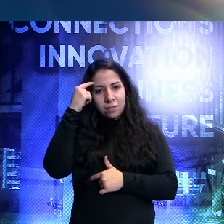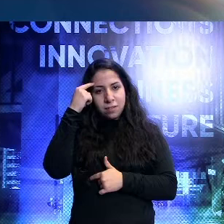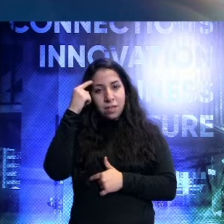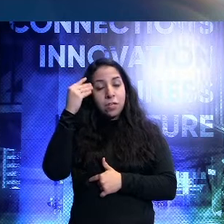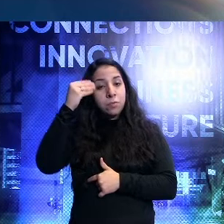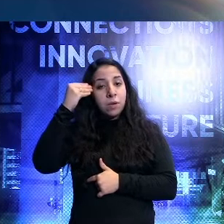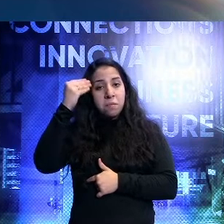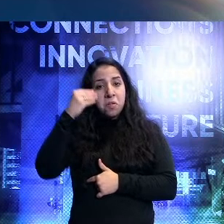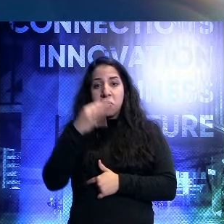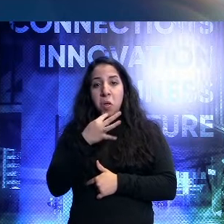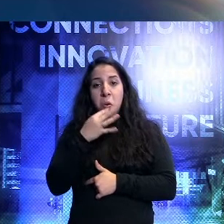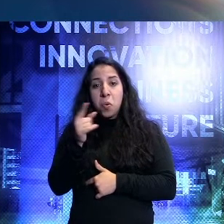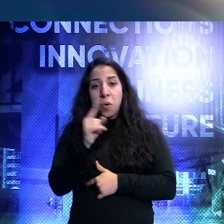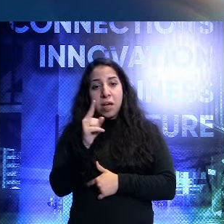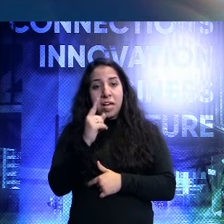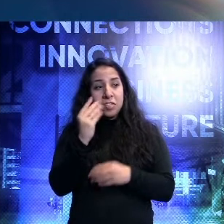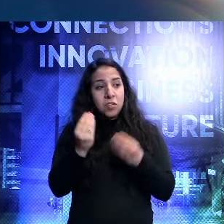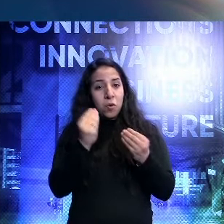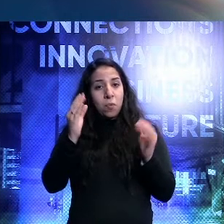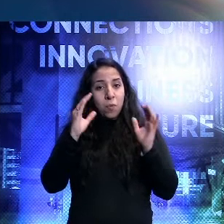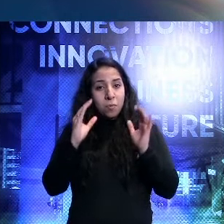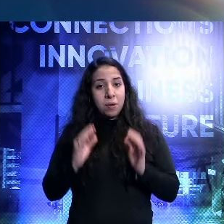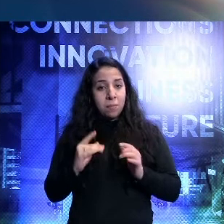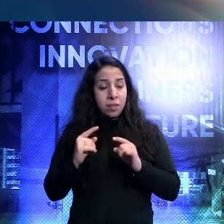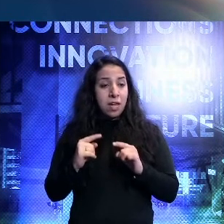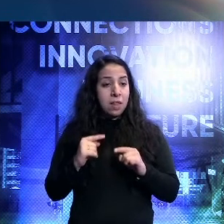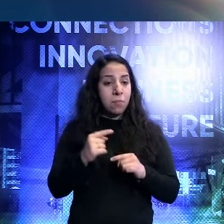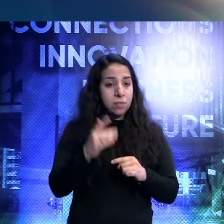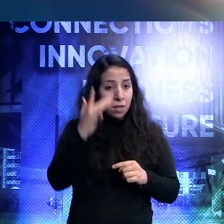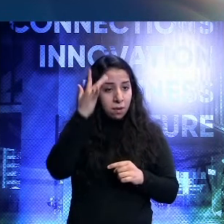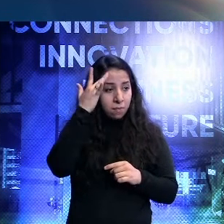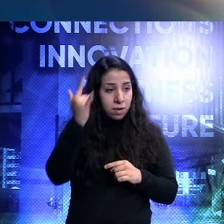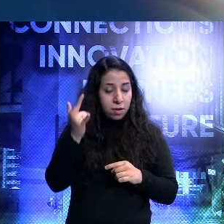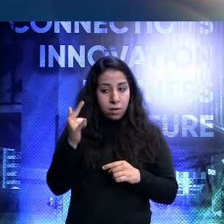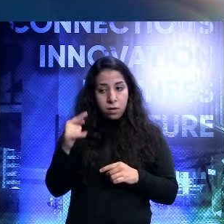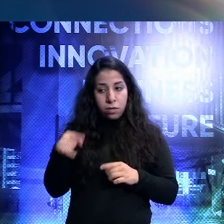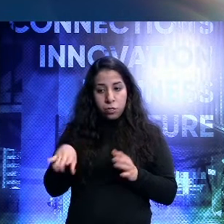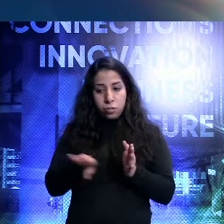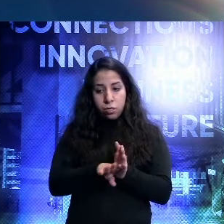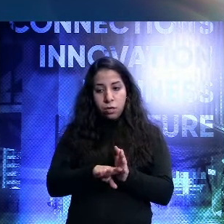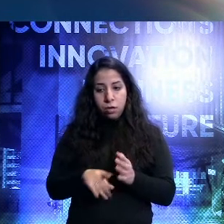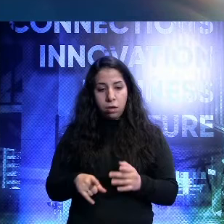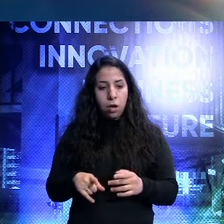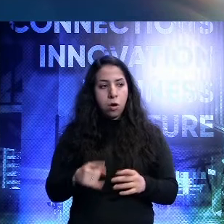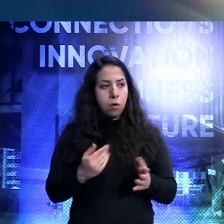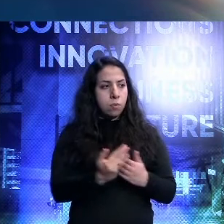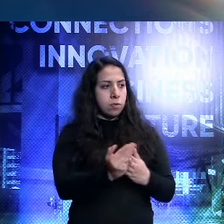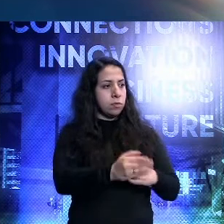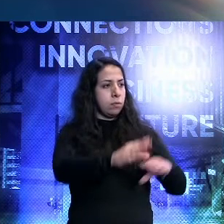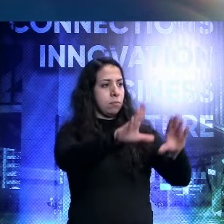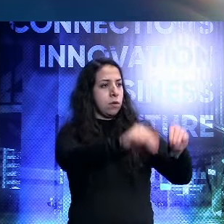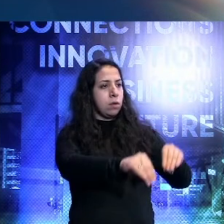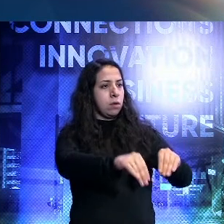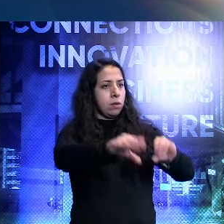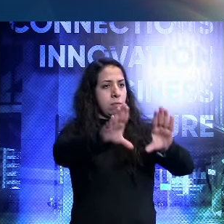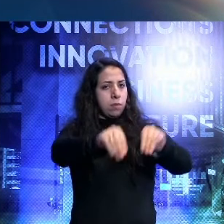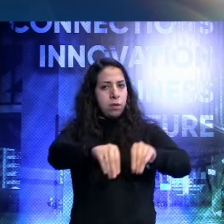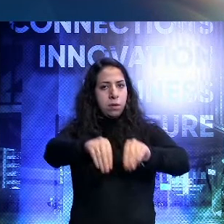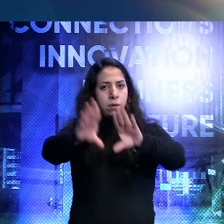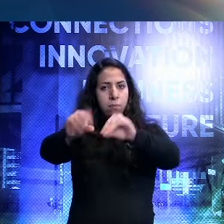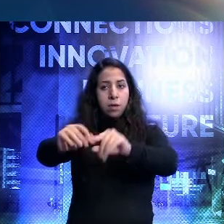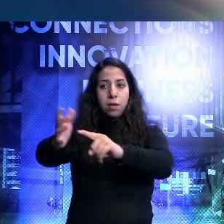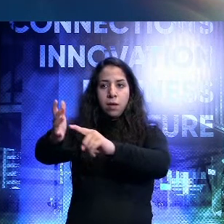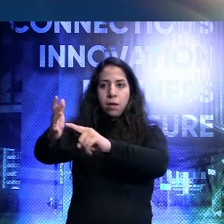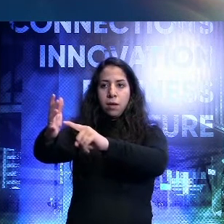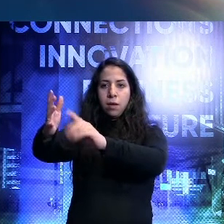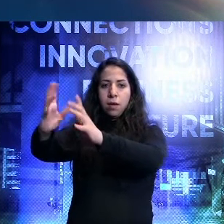comportar, imagina a gente chegando amanhã na firma e começando a derrubar servidor. A gente não sabe o impacto, a gente não sabe o que